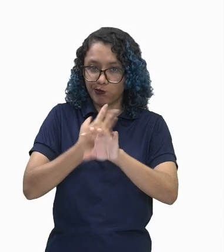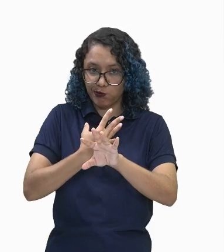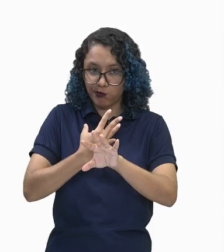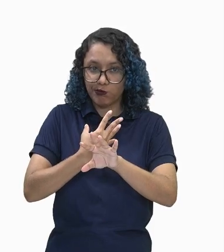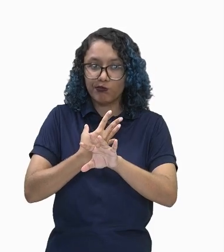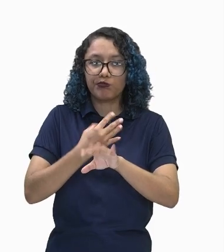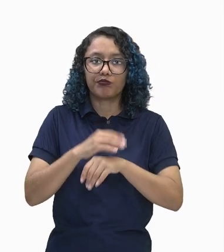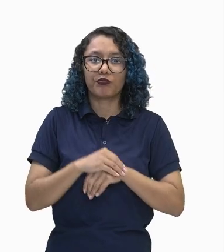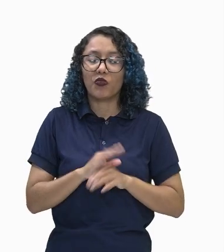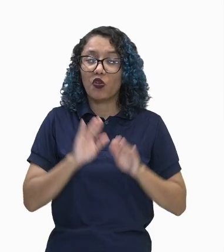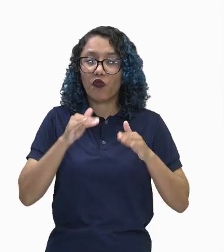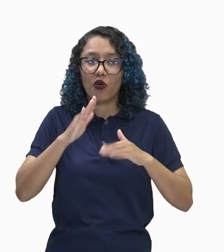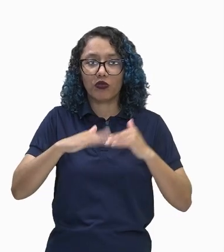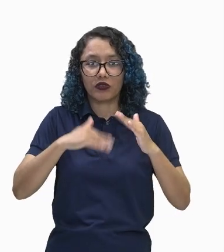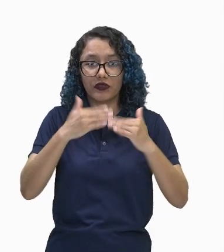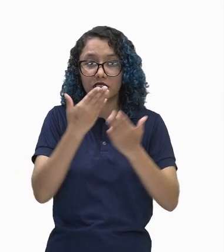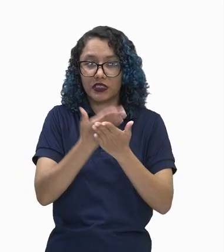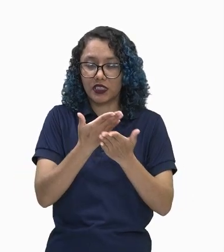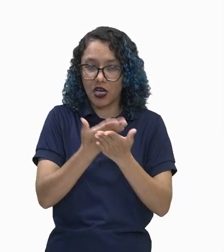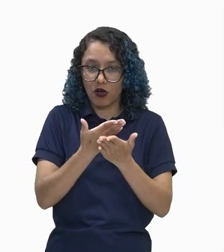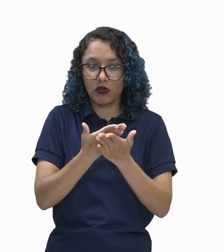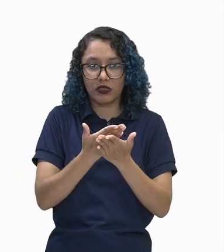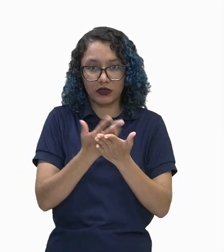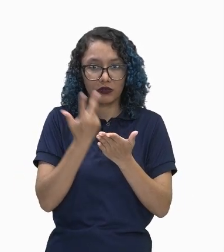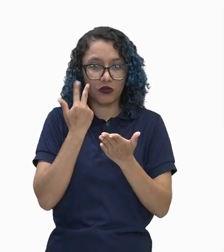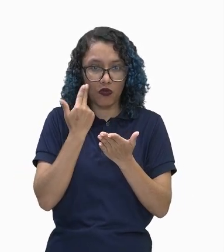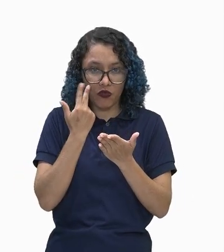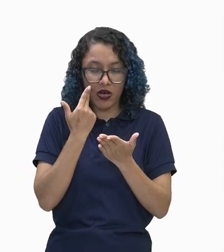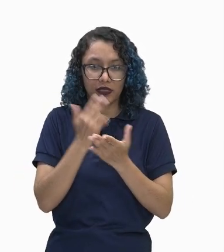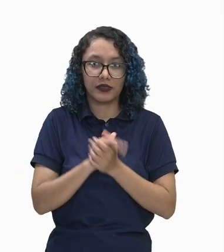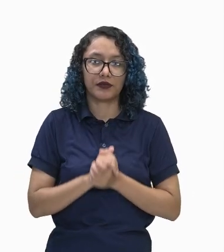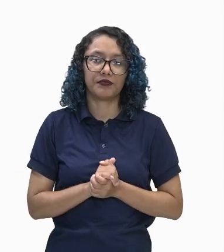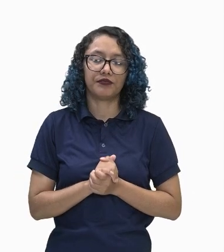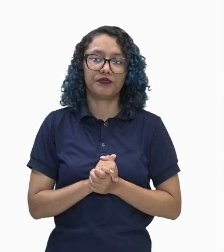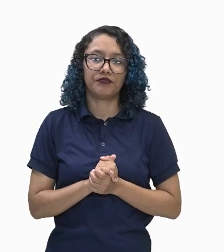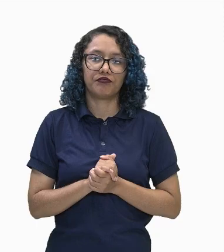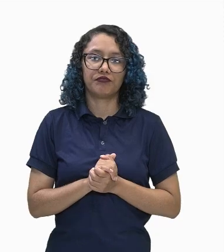no desenvolvimento das aulas regulares.